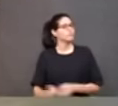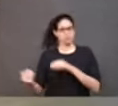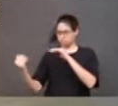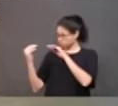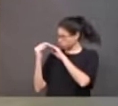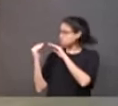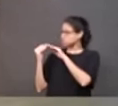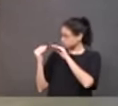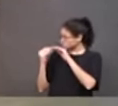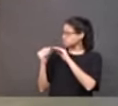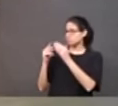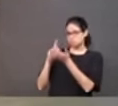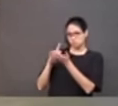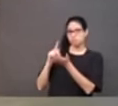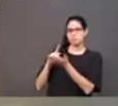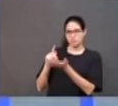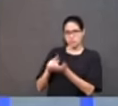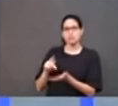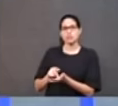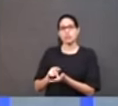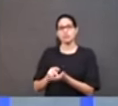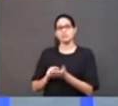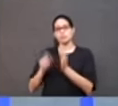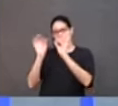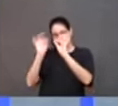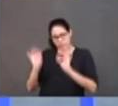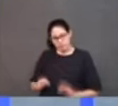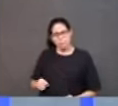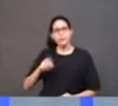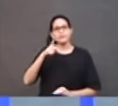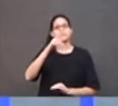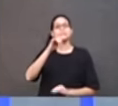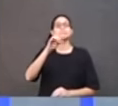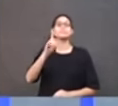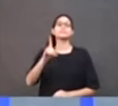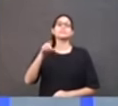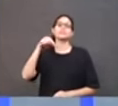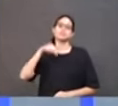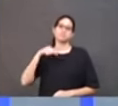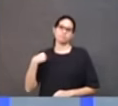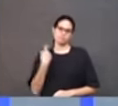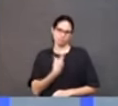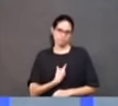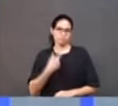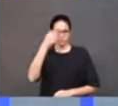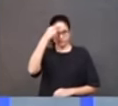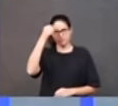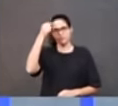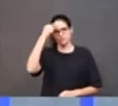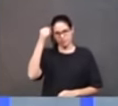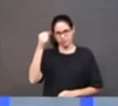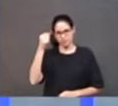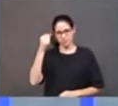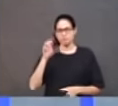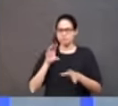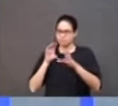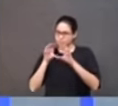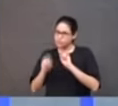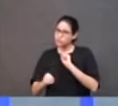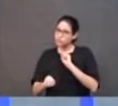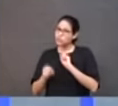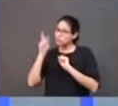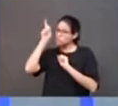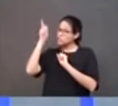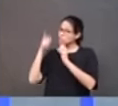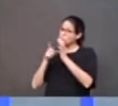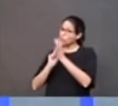O planejamento PID, né, vigente na universidade, ele foi inclusive concluído, foi feito na gestão anterior, durante